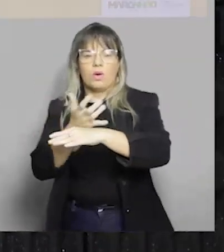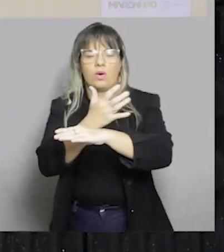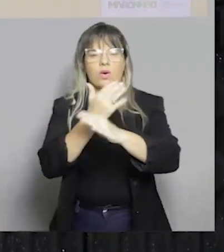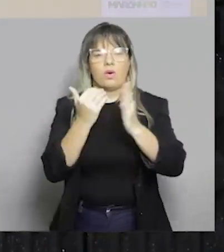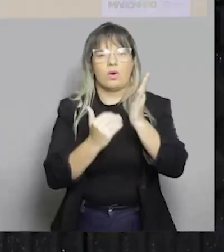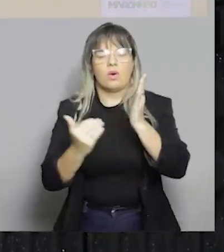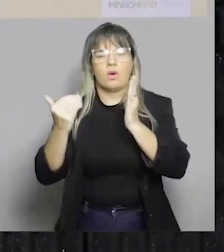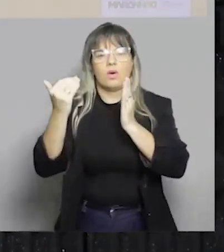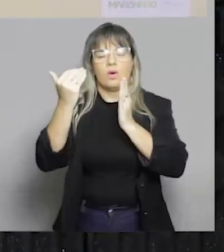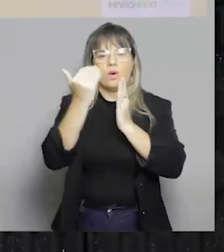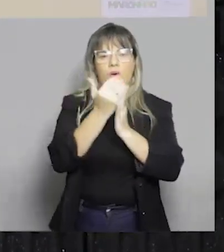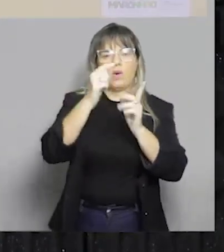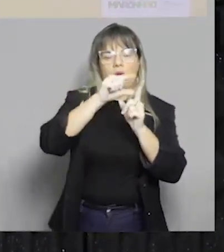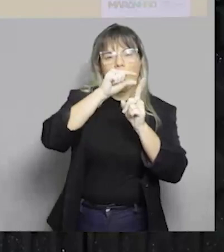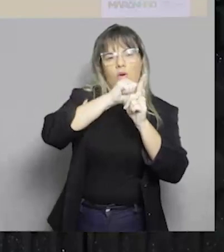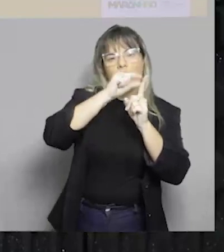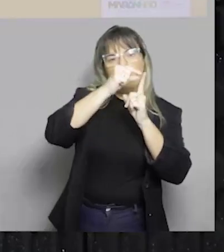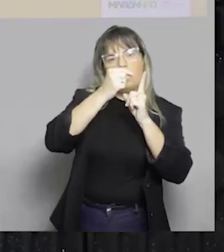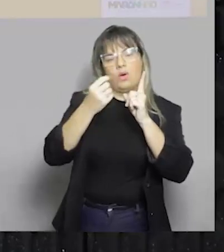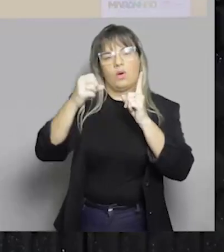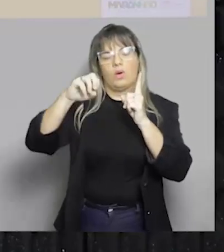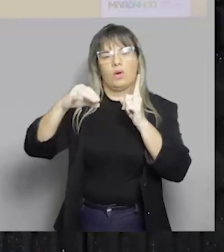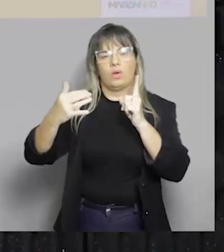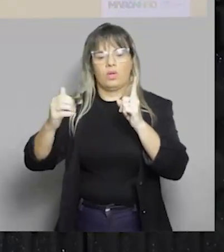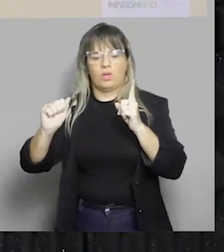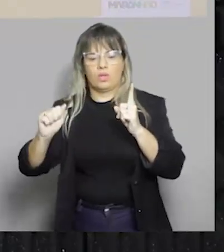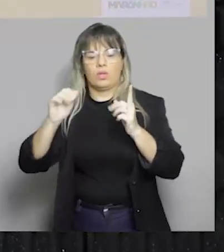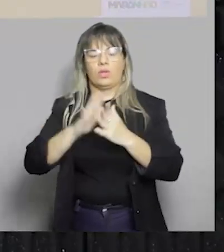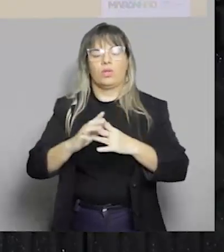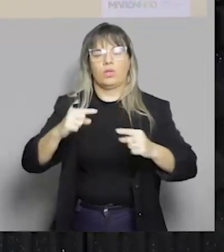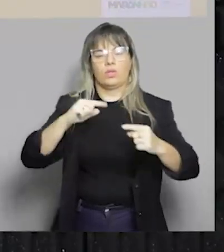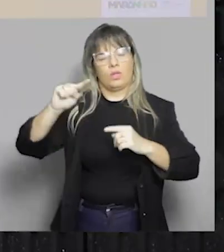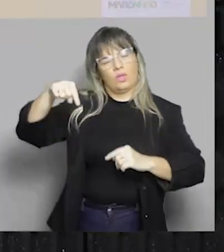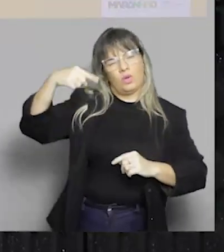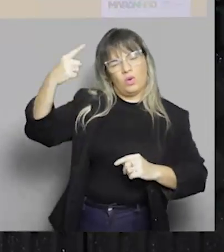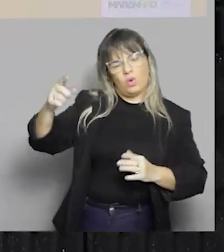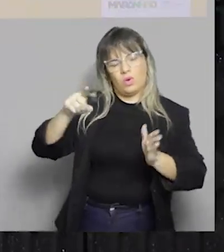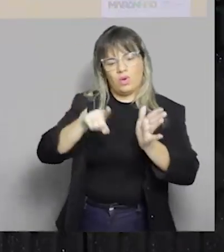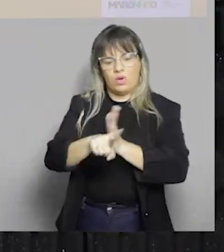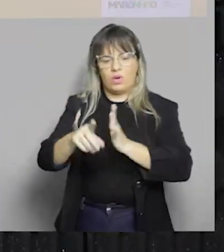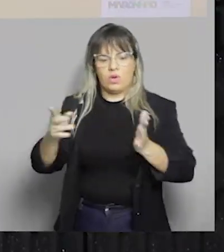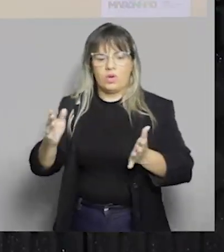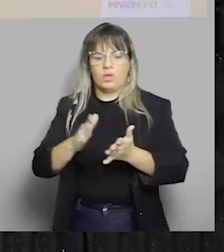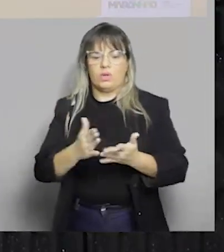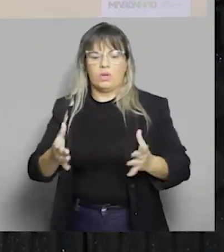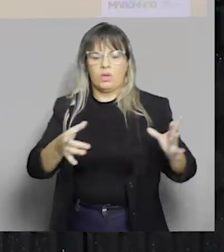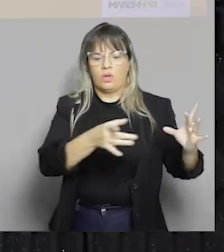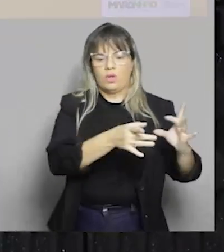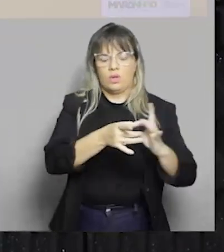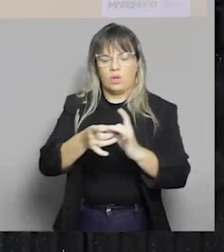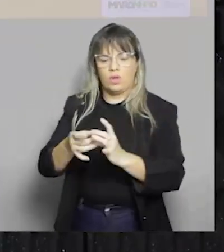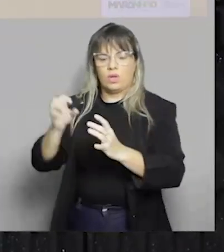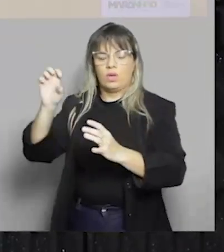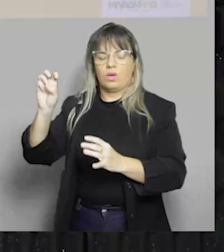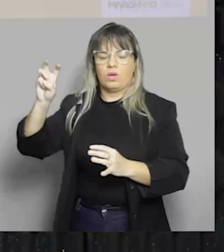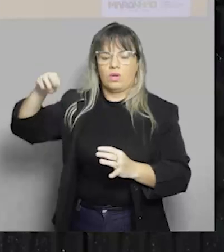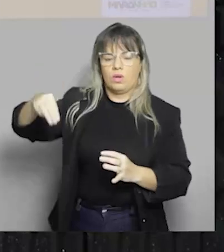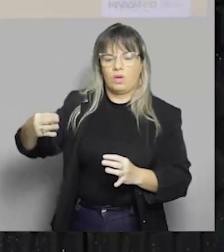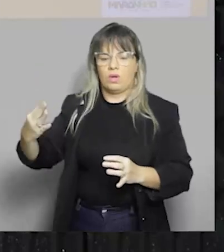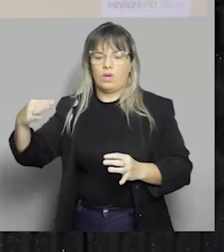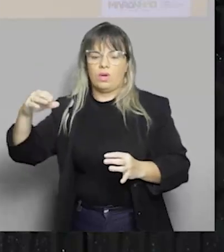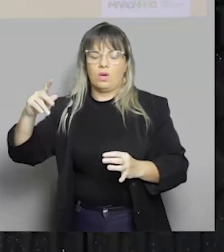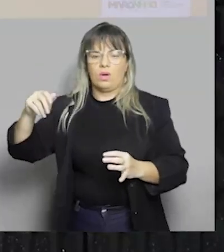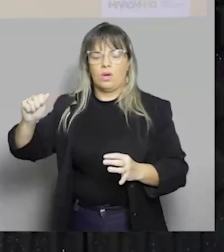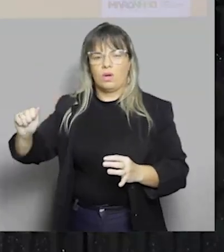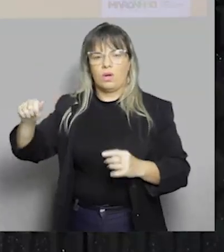produção de soja. A gente ainda vai discutir isso em outras questões, tá bom? Nesse contexto vai surgir a Embrapa, a empresa brasileira, né, de